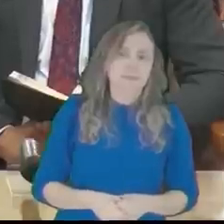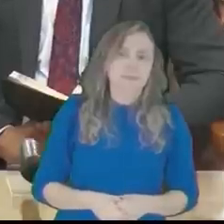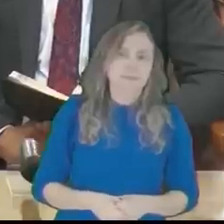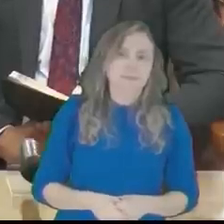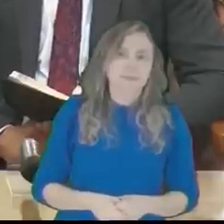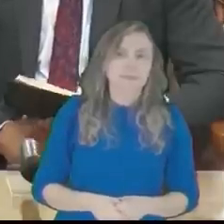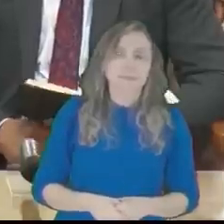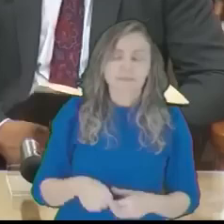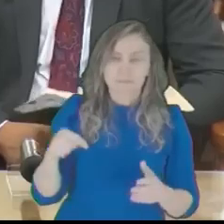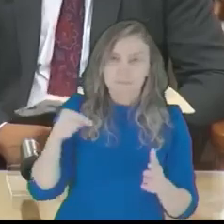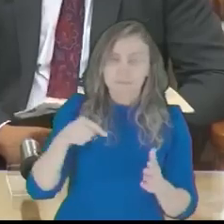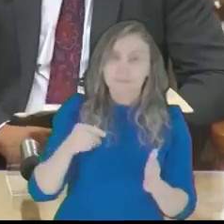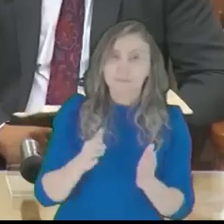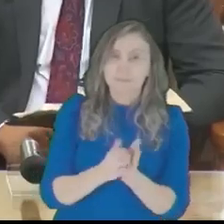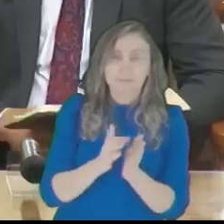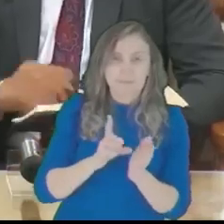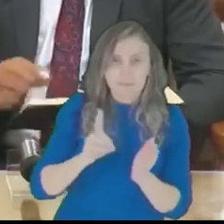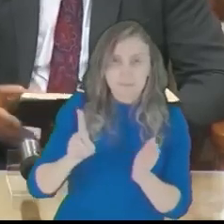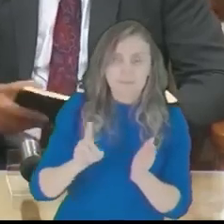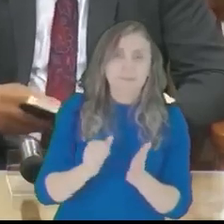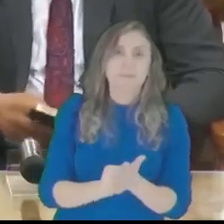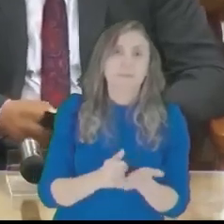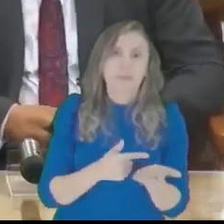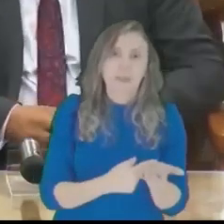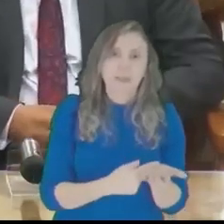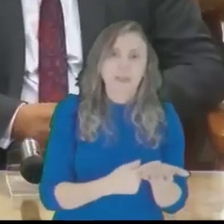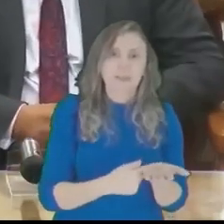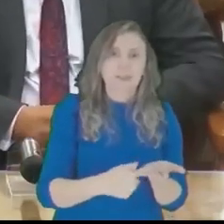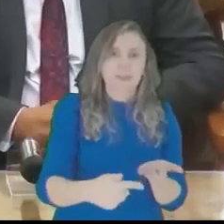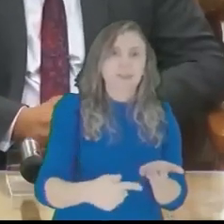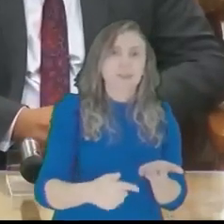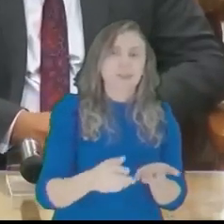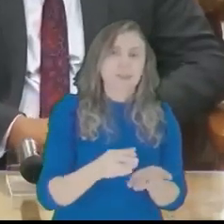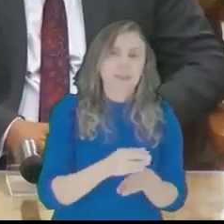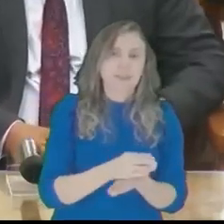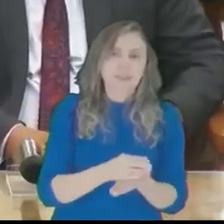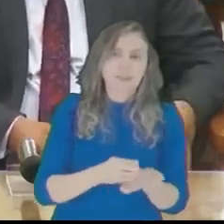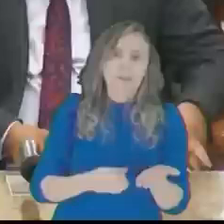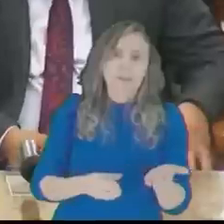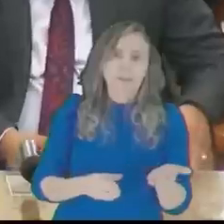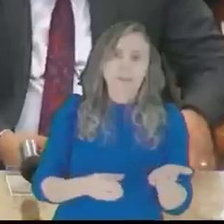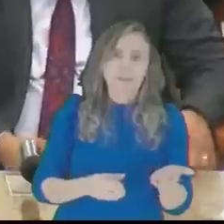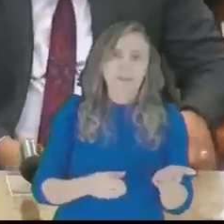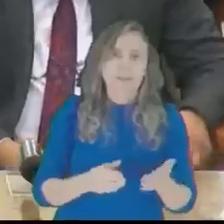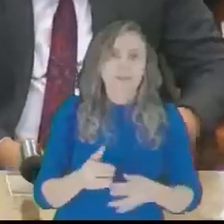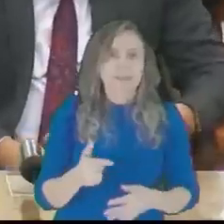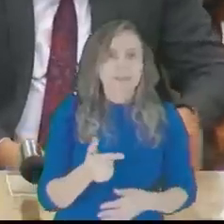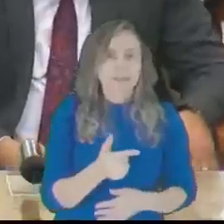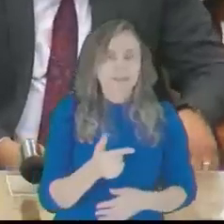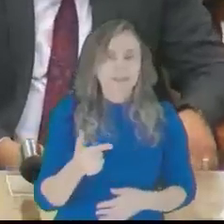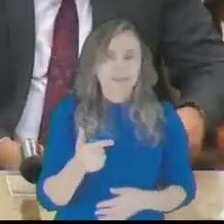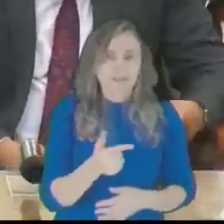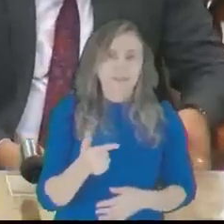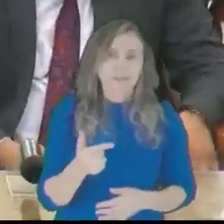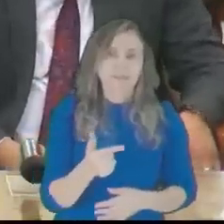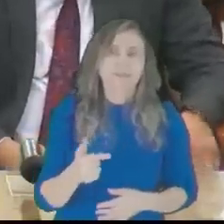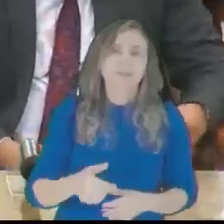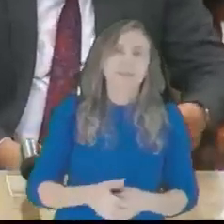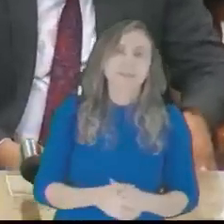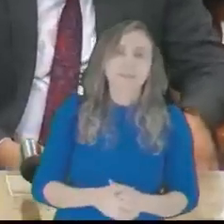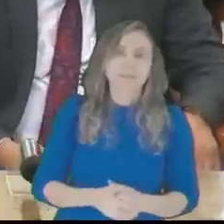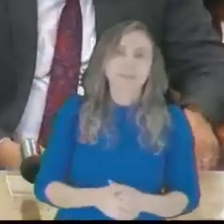Vamos para a Bíblia. Gênesis 22. Não está no script, mas o Espírito Santo está trazendo.